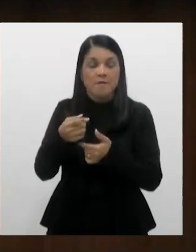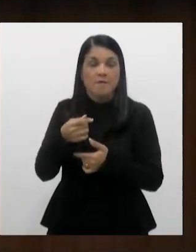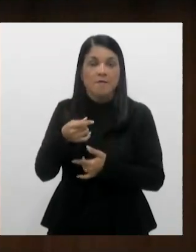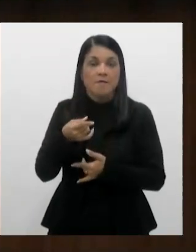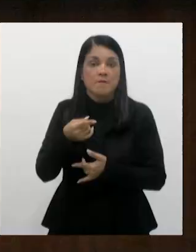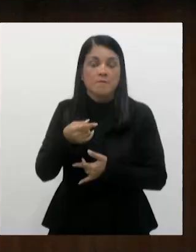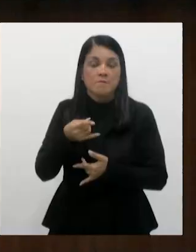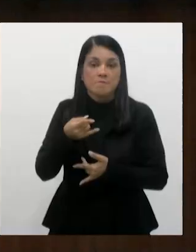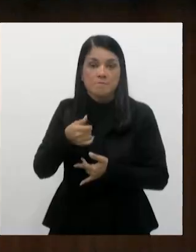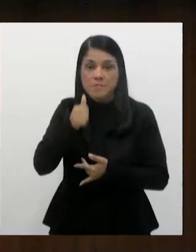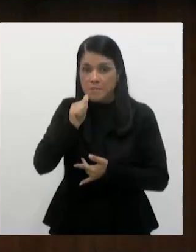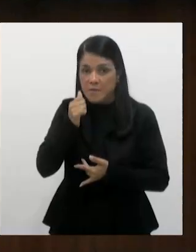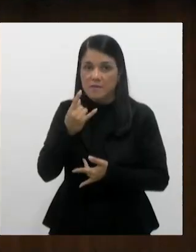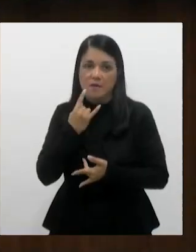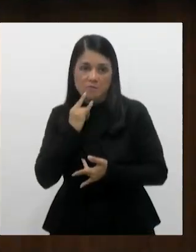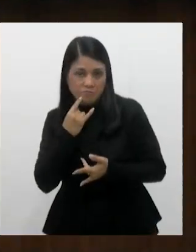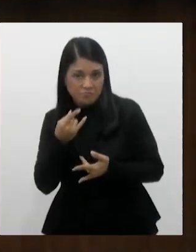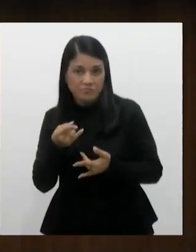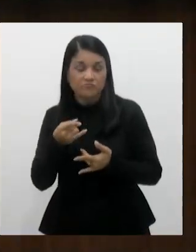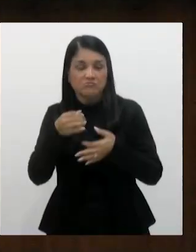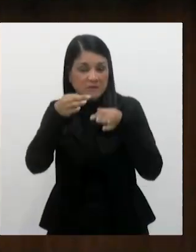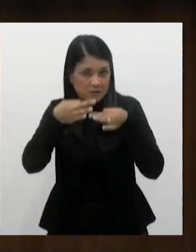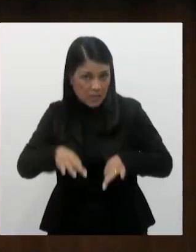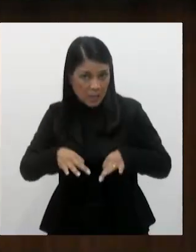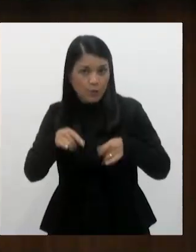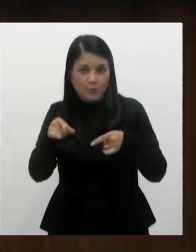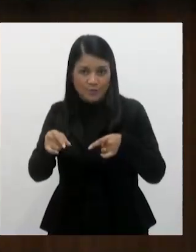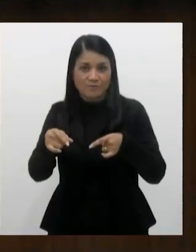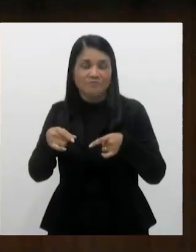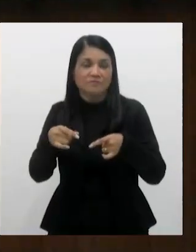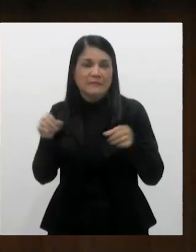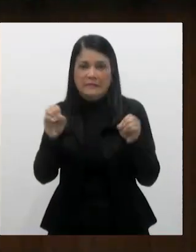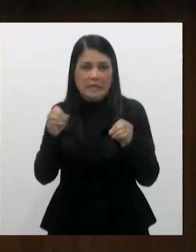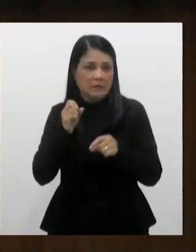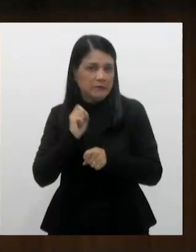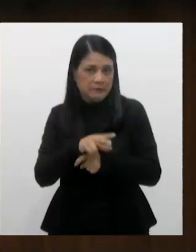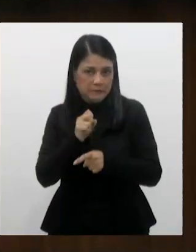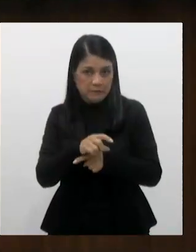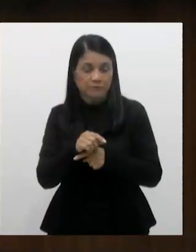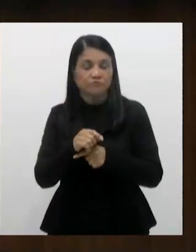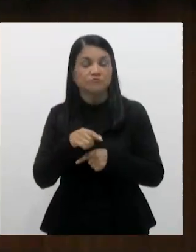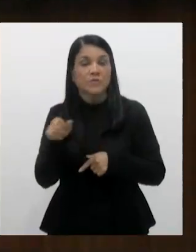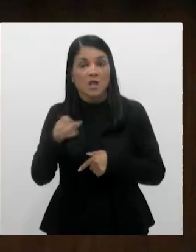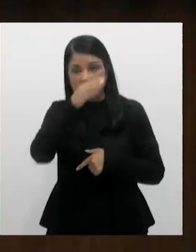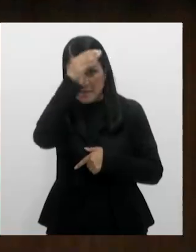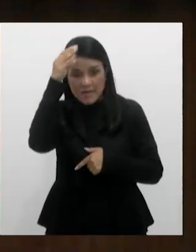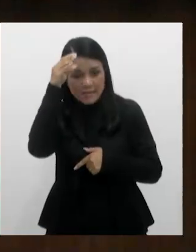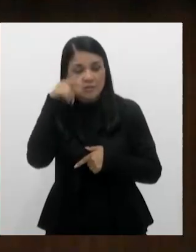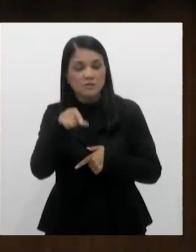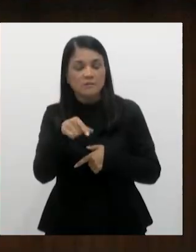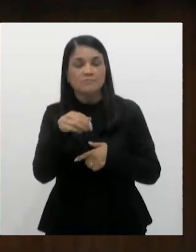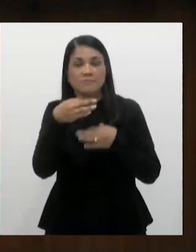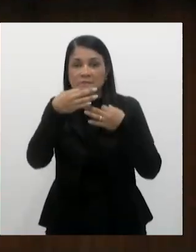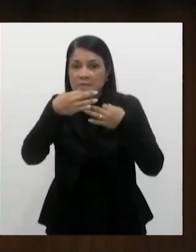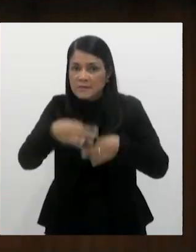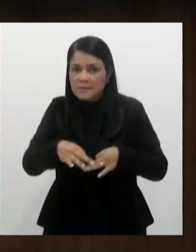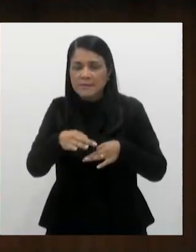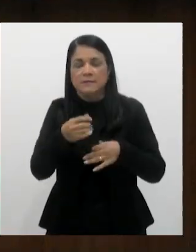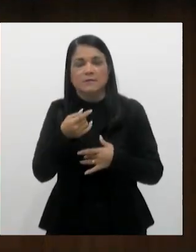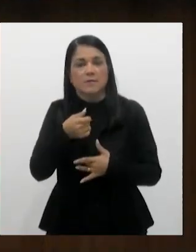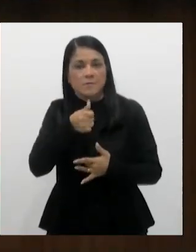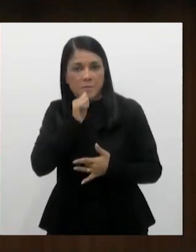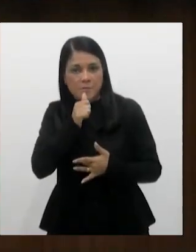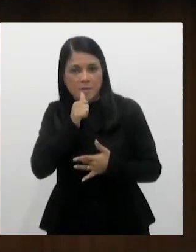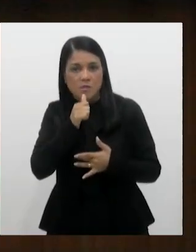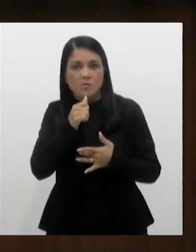corretos, e que aquele consumidor possa ter essa certeza, então, de que aquilo que ele está ingerindo possa ter procedência e não